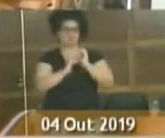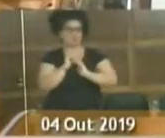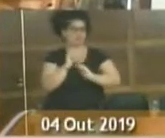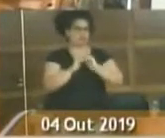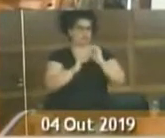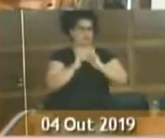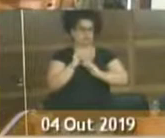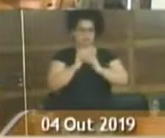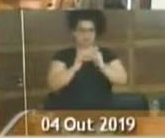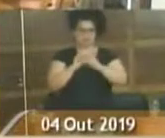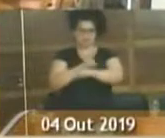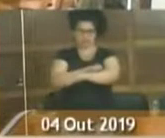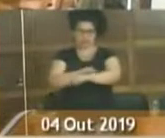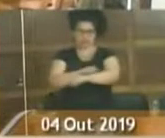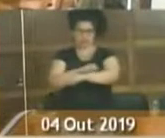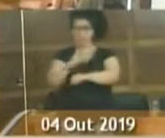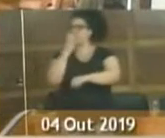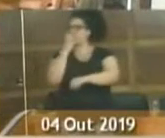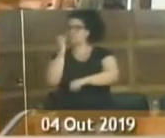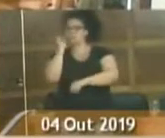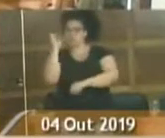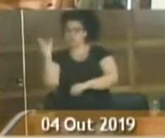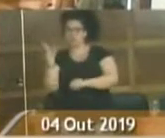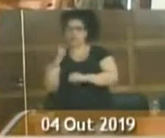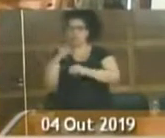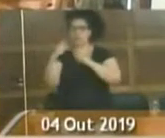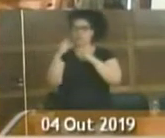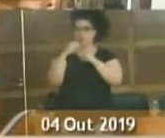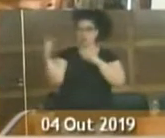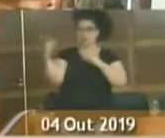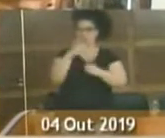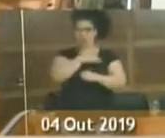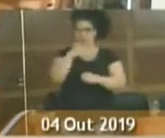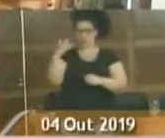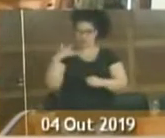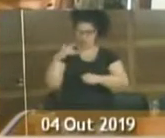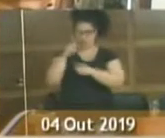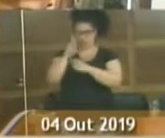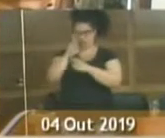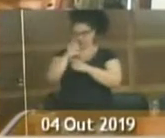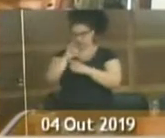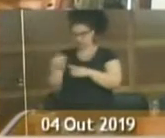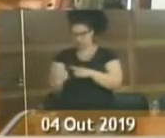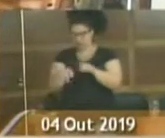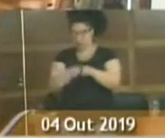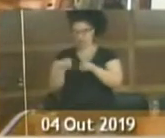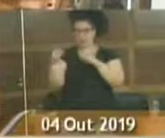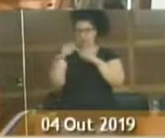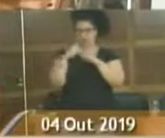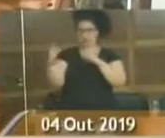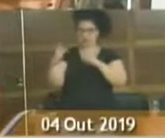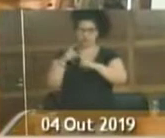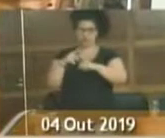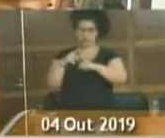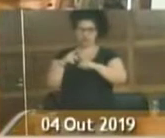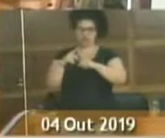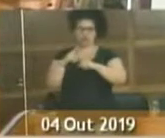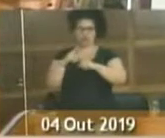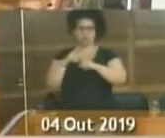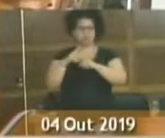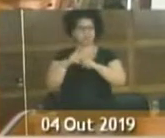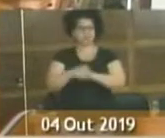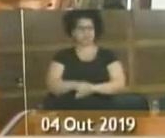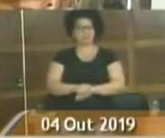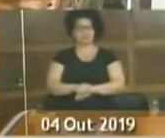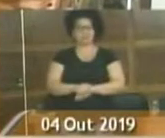em alergias de cães e gatos, é pós-graduada em gestão em saúde pela UERJ, pós-graduada em dermatologia de pequenos